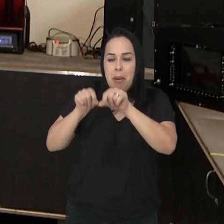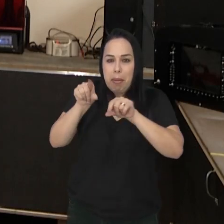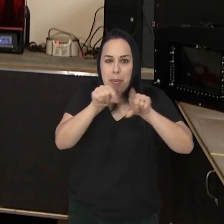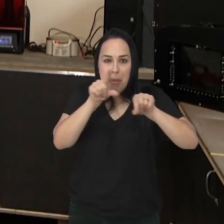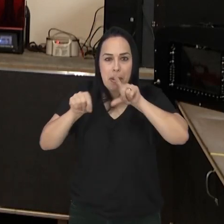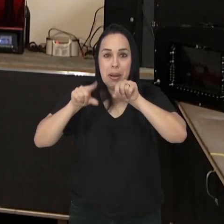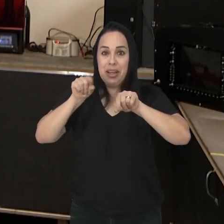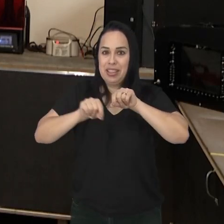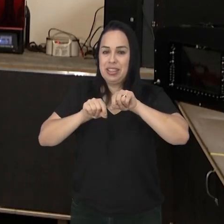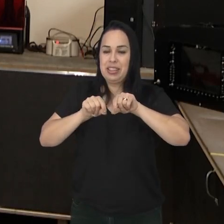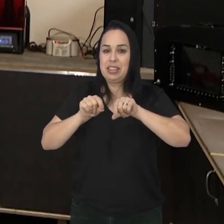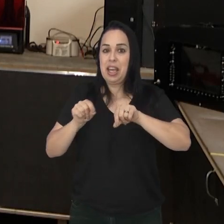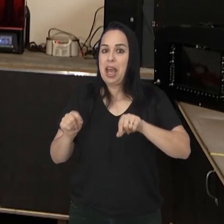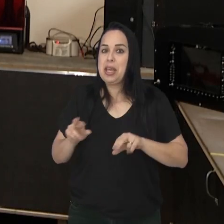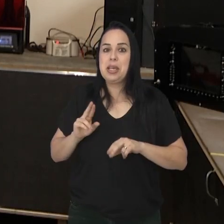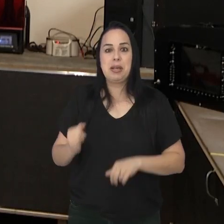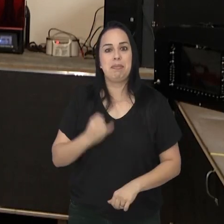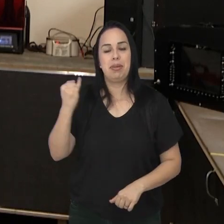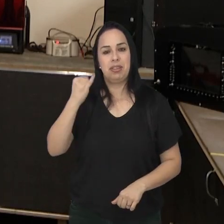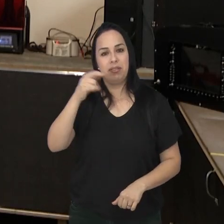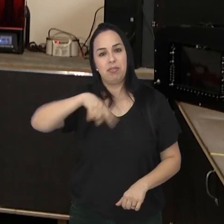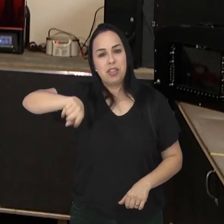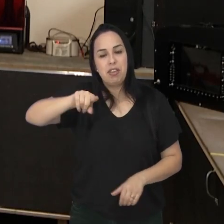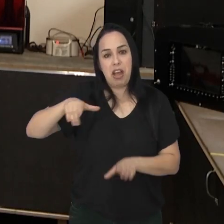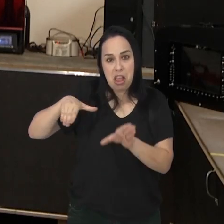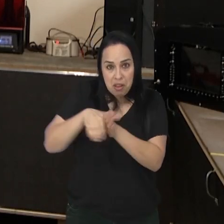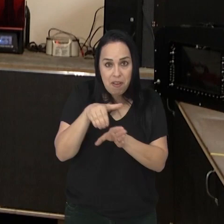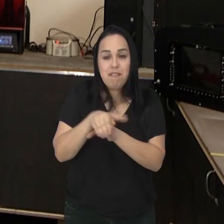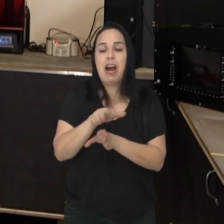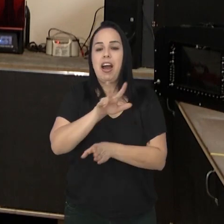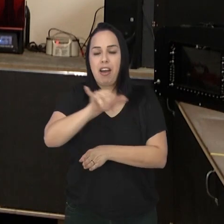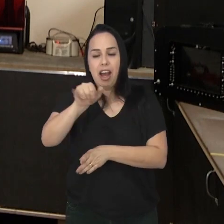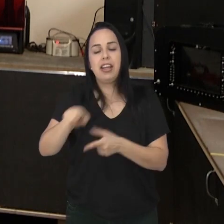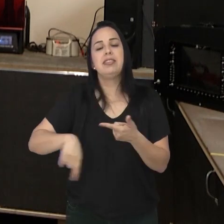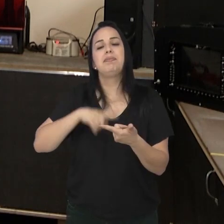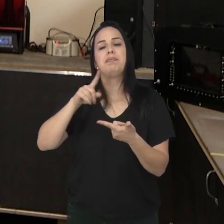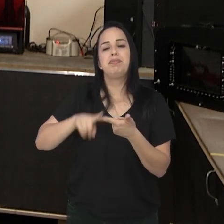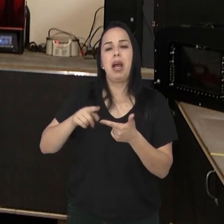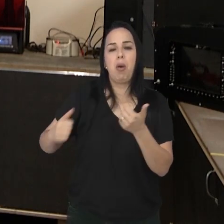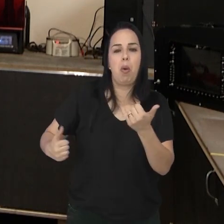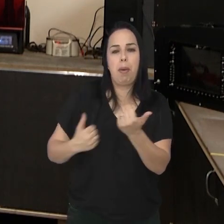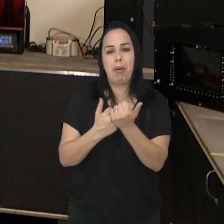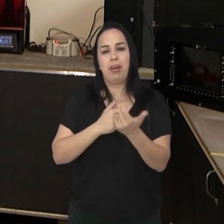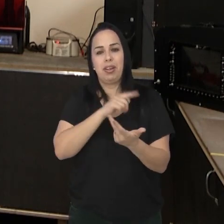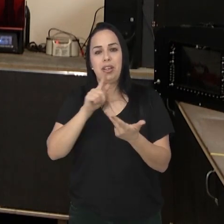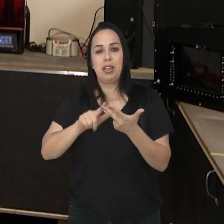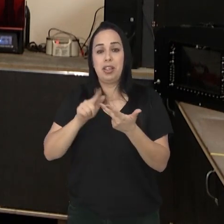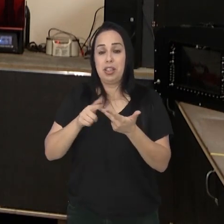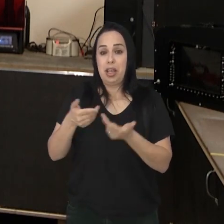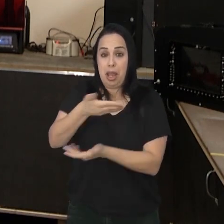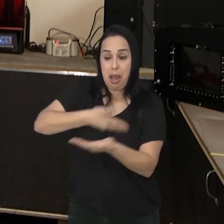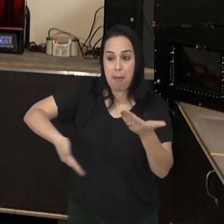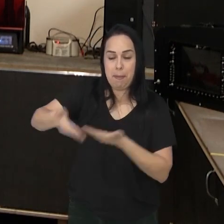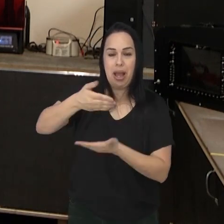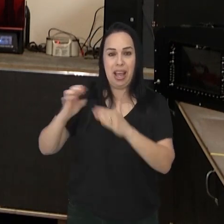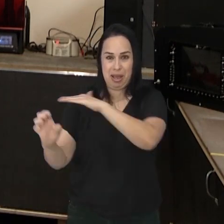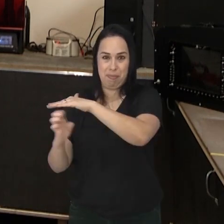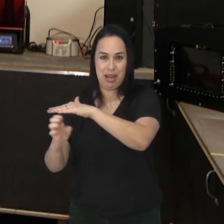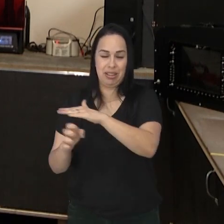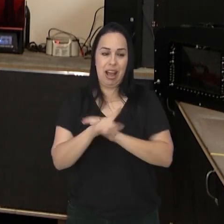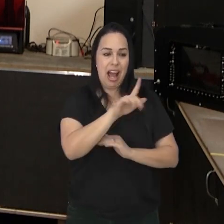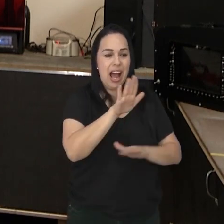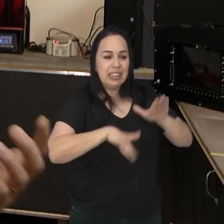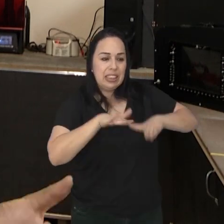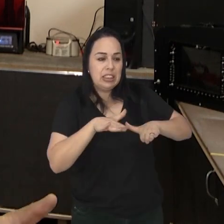seletivo aqui, porque faz total diferença. Você vai ter realmente essa consultoria, esse apoio, esse network com outras empresas,